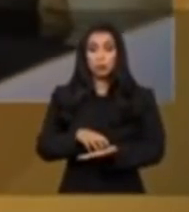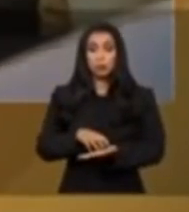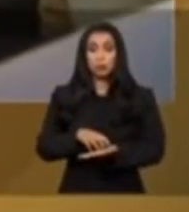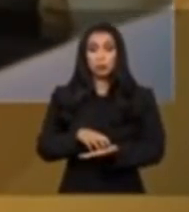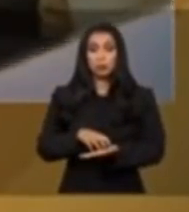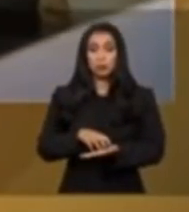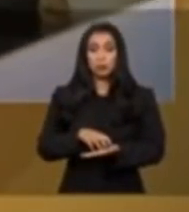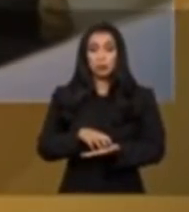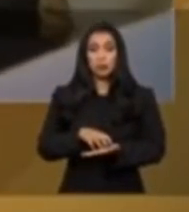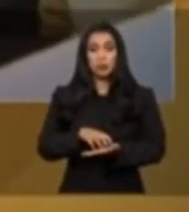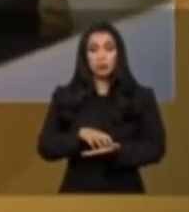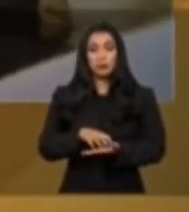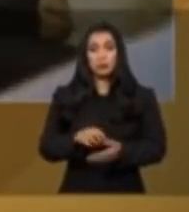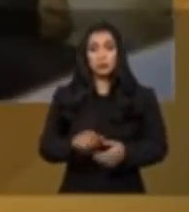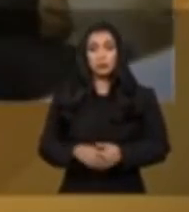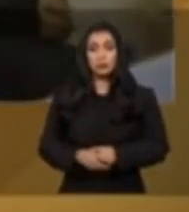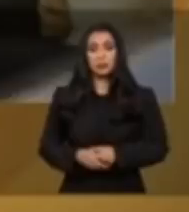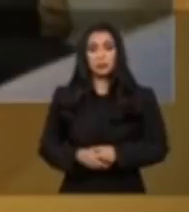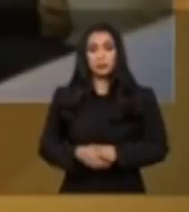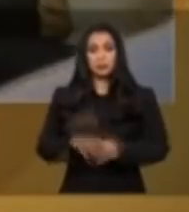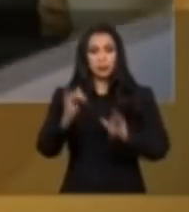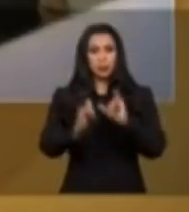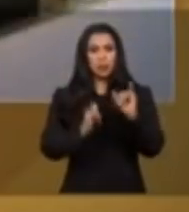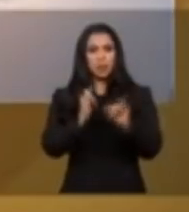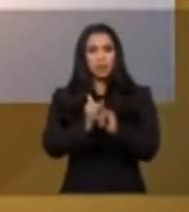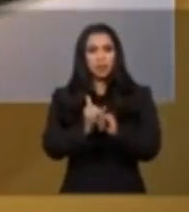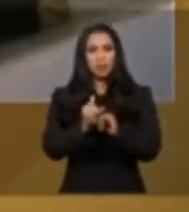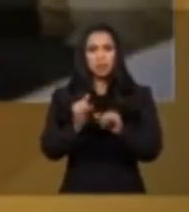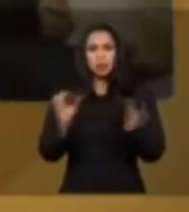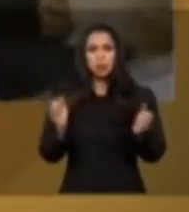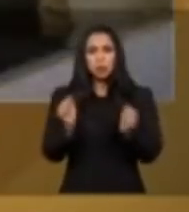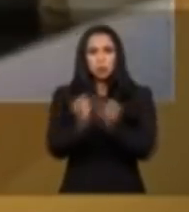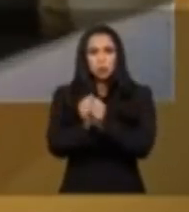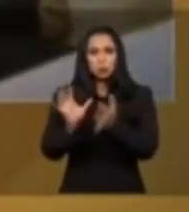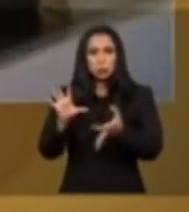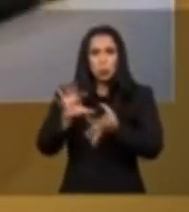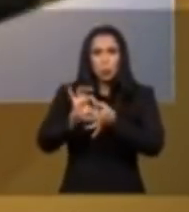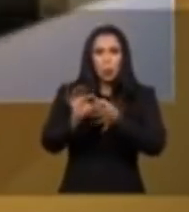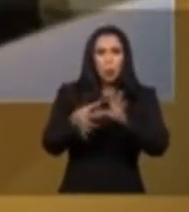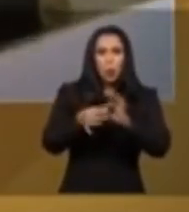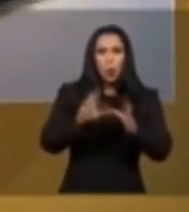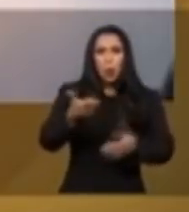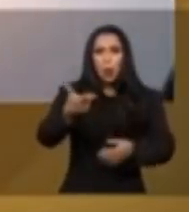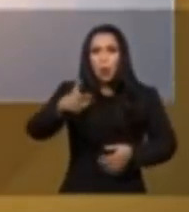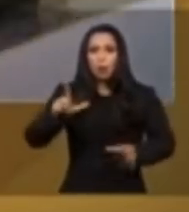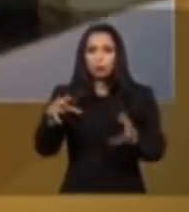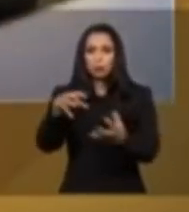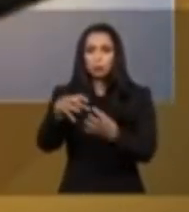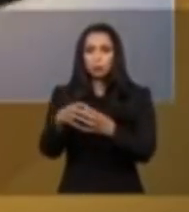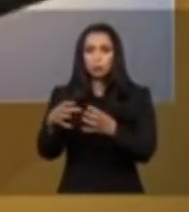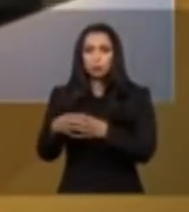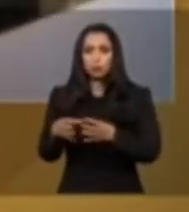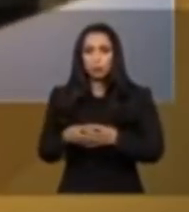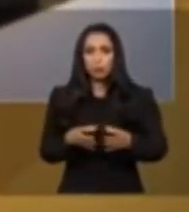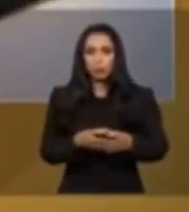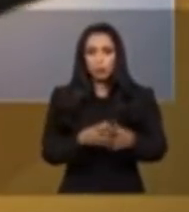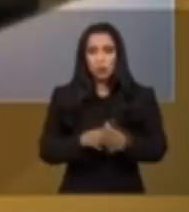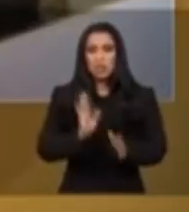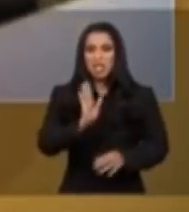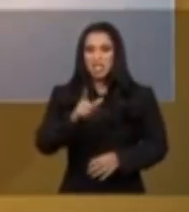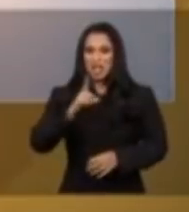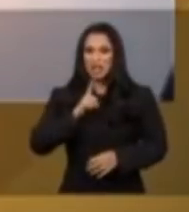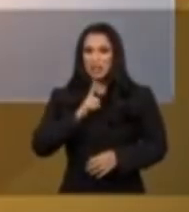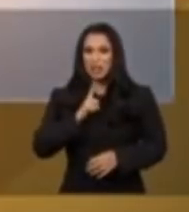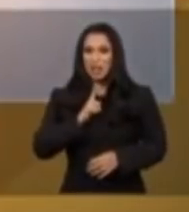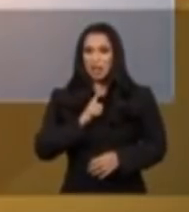Web, como um grupo ligado a outros grupos terroristas mundialmente, abre aspas. Já temos em